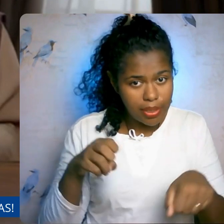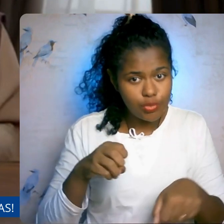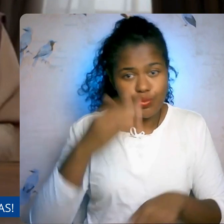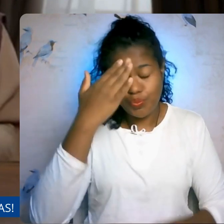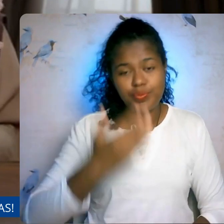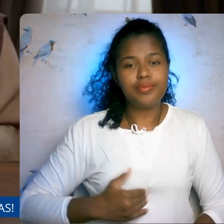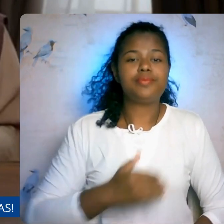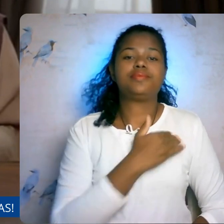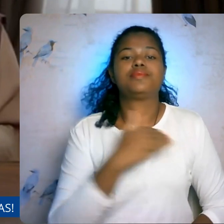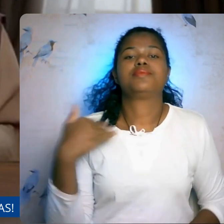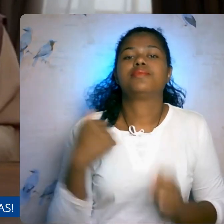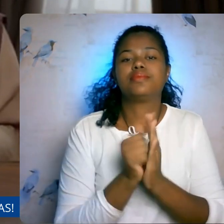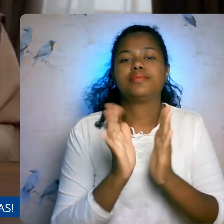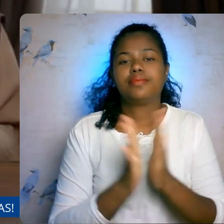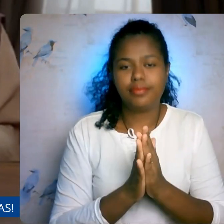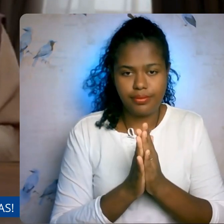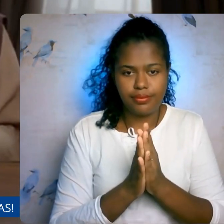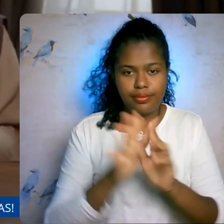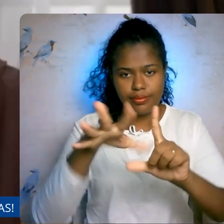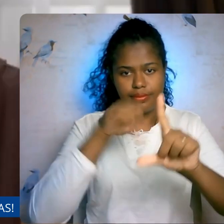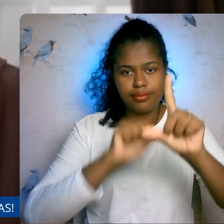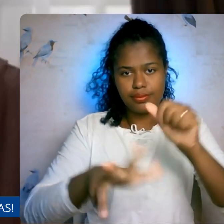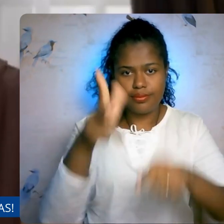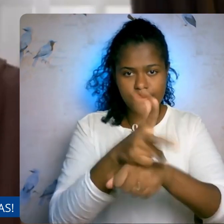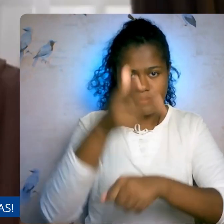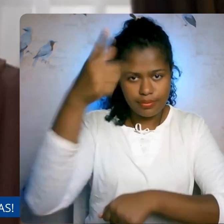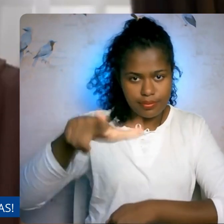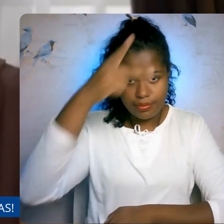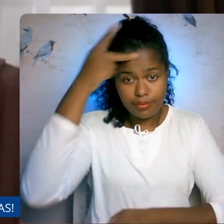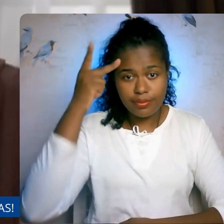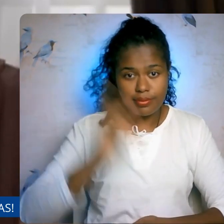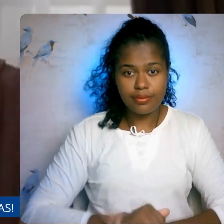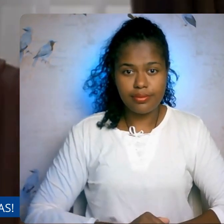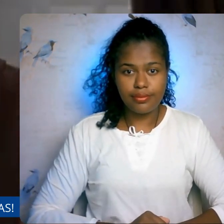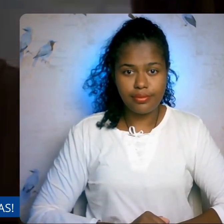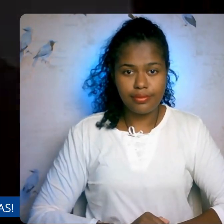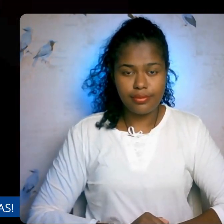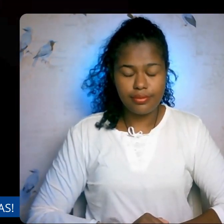Pai, do Filho e do Espírito Santo. Amém. Mande esse vídeo para mais alguém.